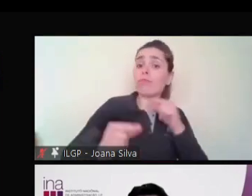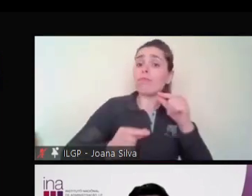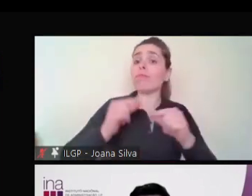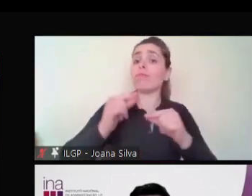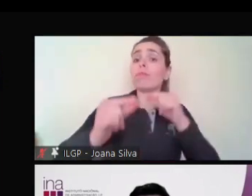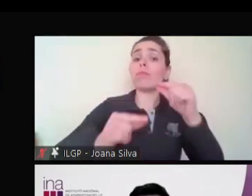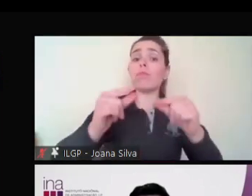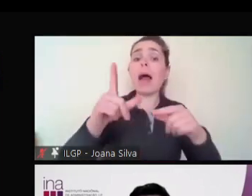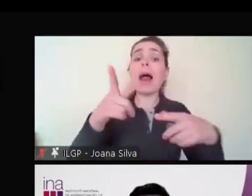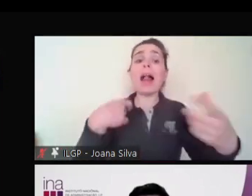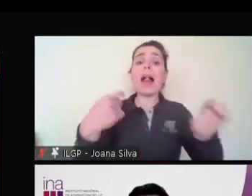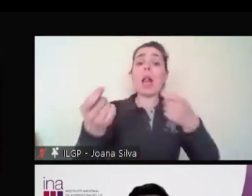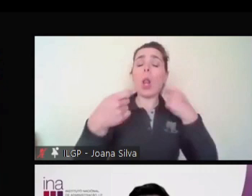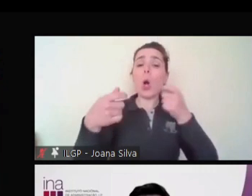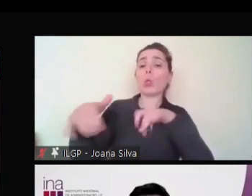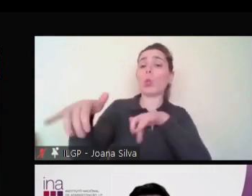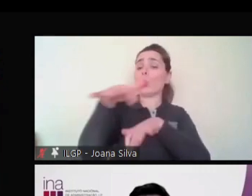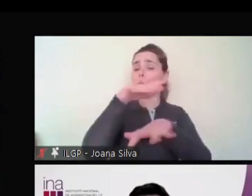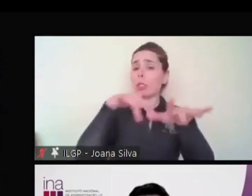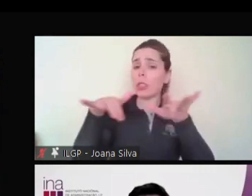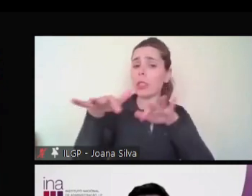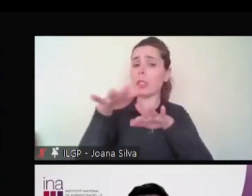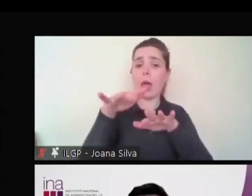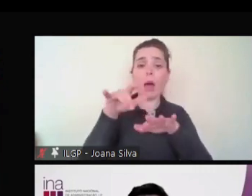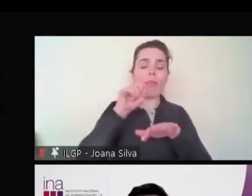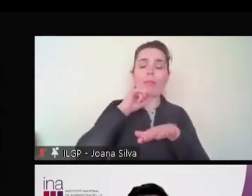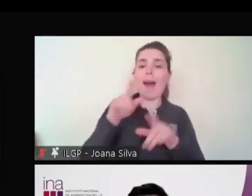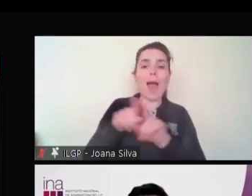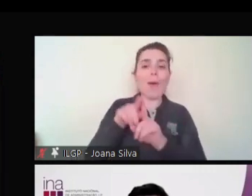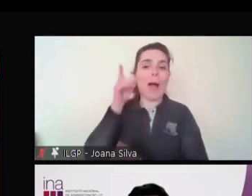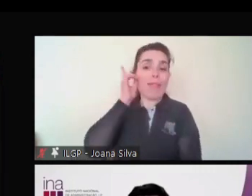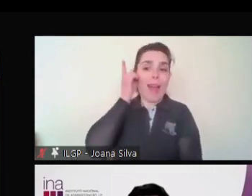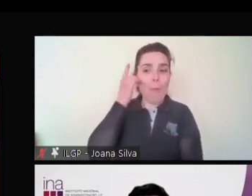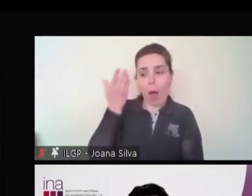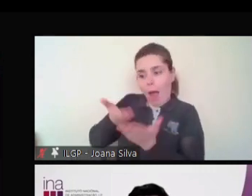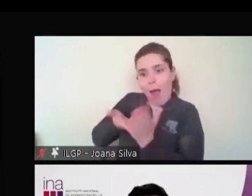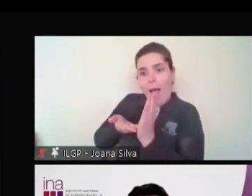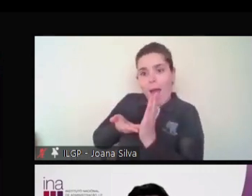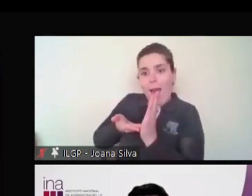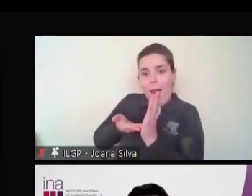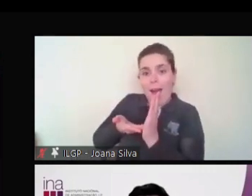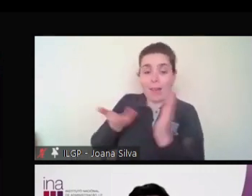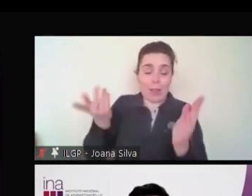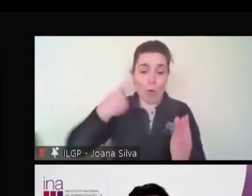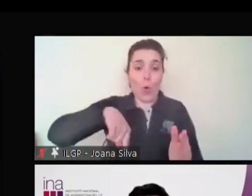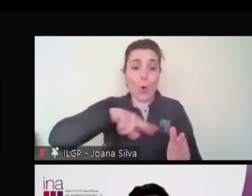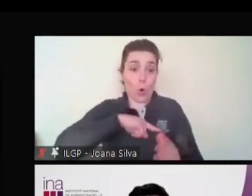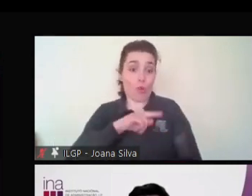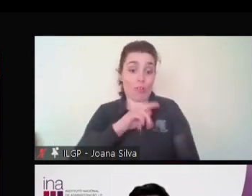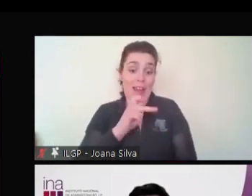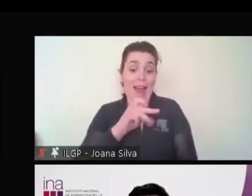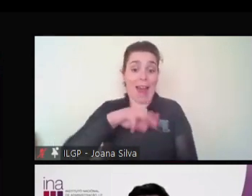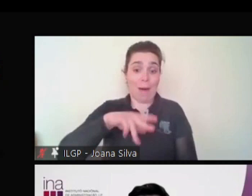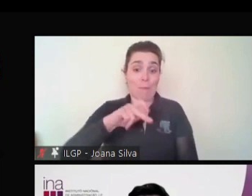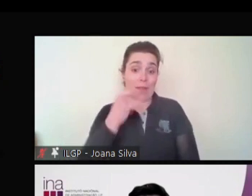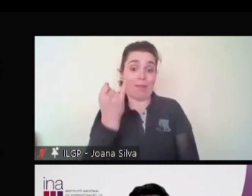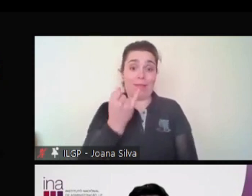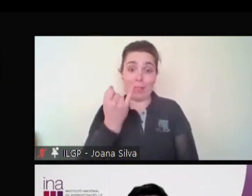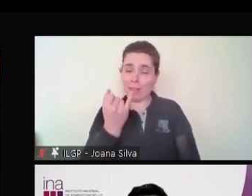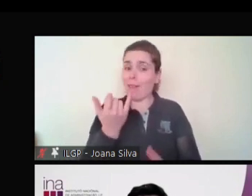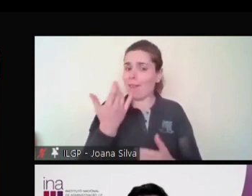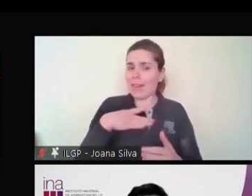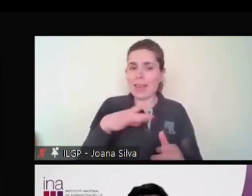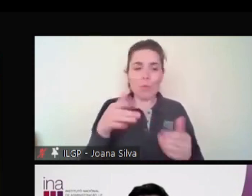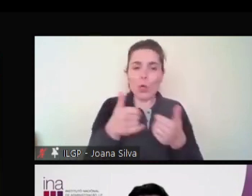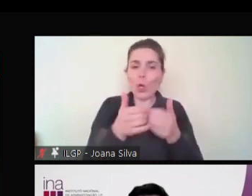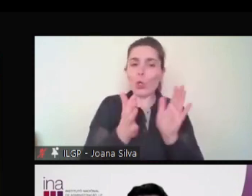loja cidadão possa vir a estar nos nossos bolsos e, portanto, é para isso que nós na agência nos vamos encaminhando e,